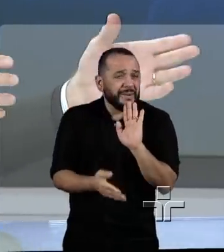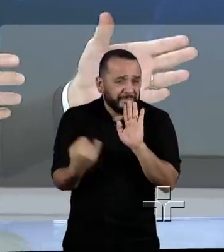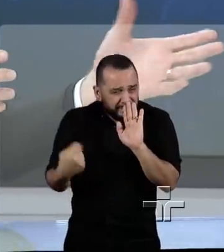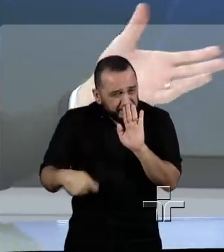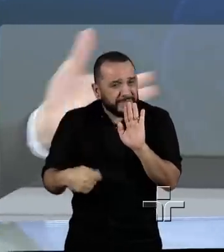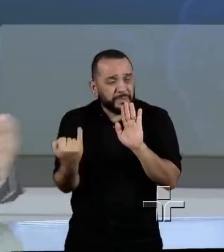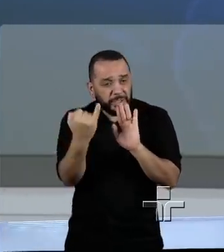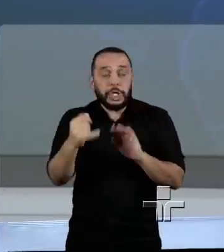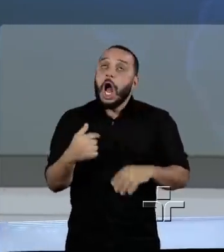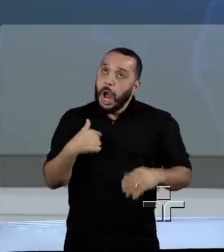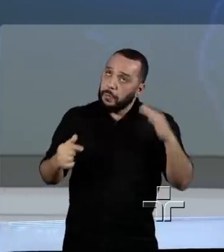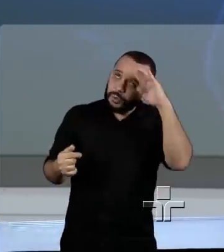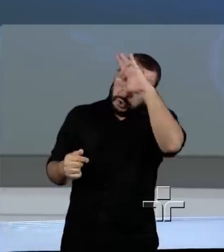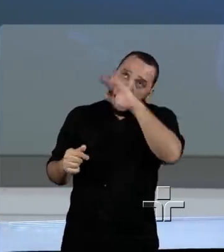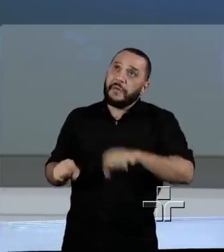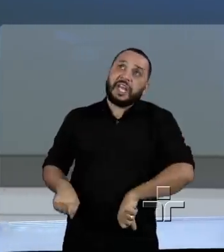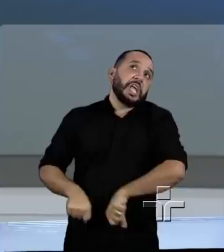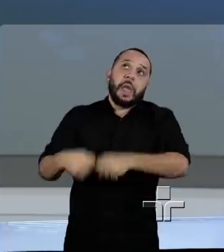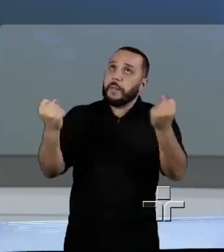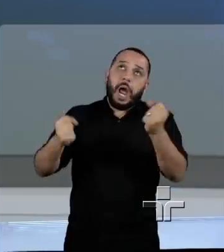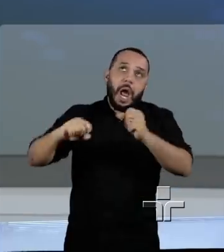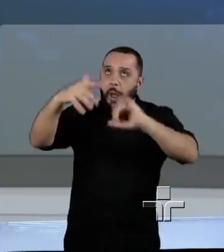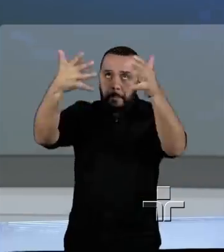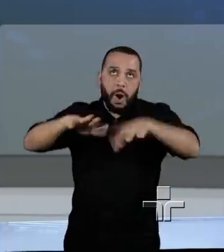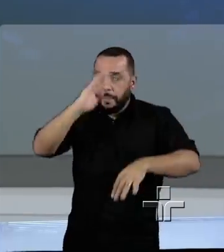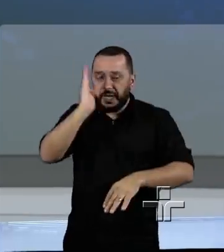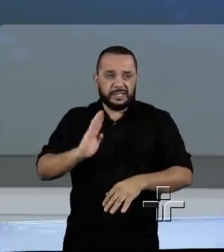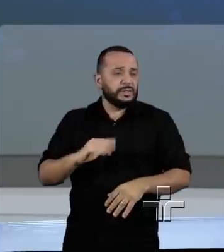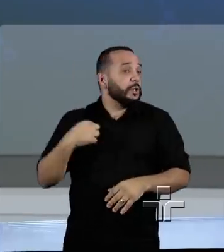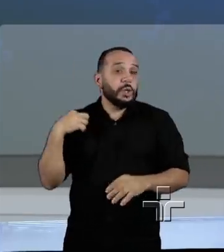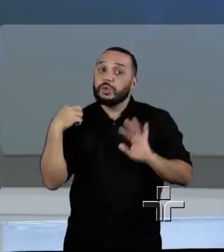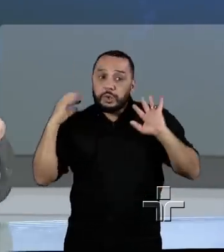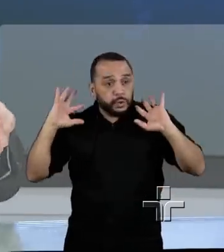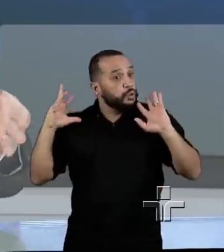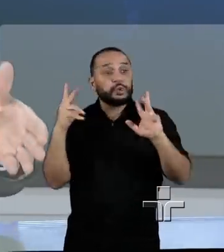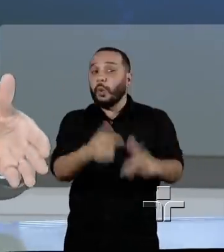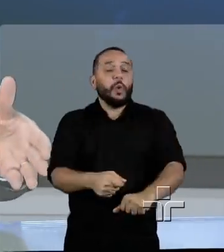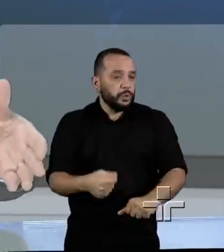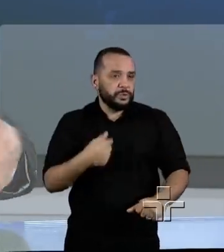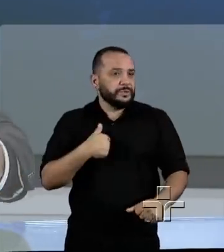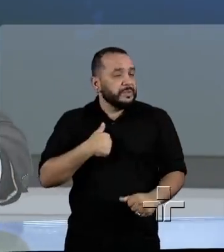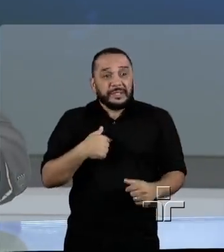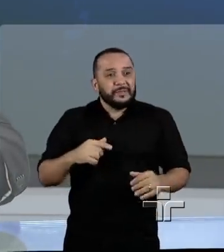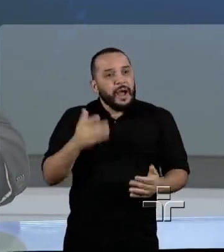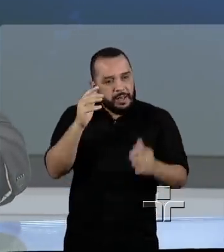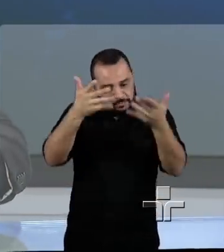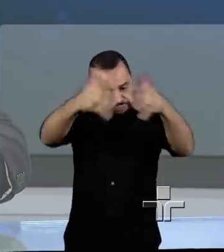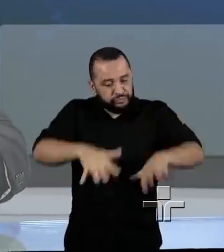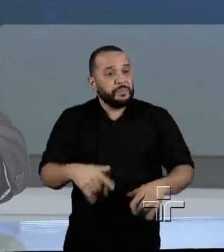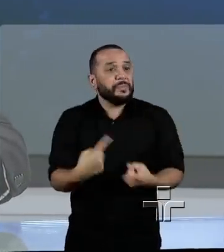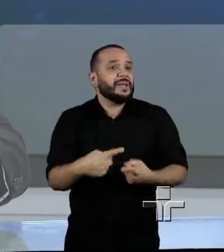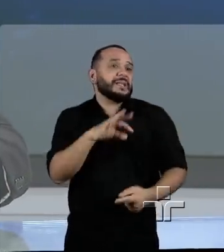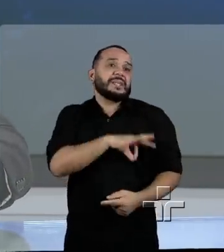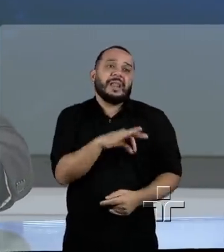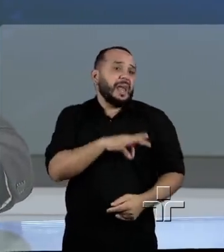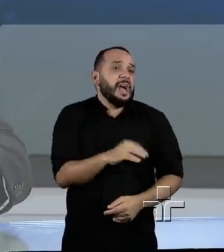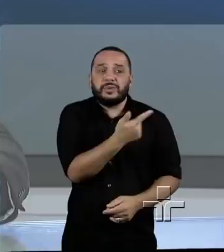é o Bolsonaro que vai quebrar. Nós todos estamos perdidos. O governo não vai ter dinheiro para pagar salário. Nós vamos ter uma